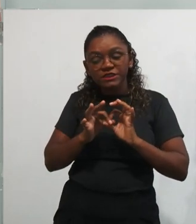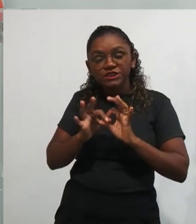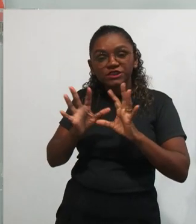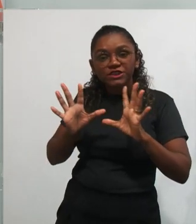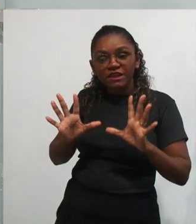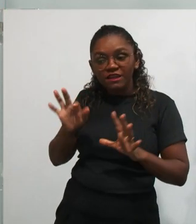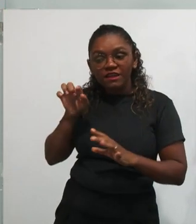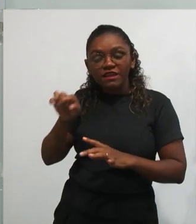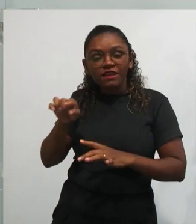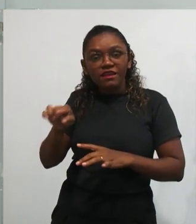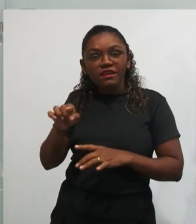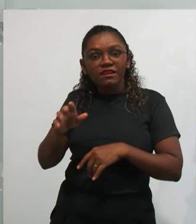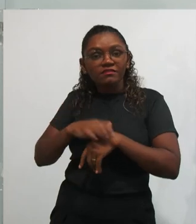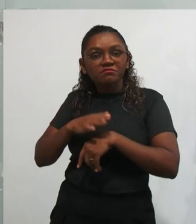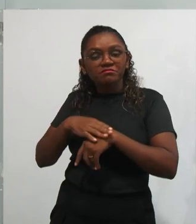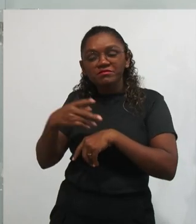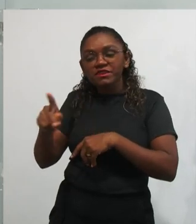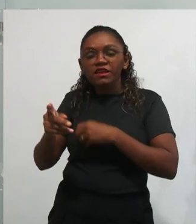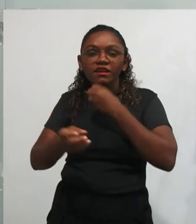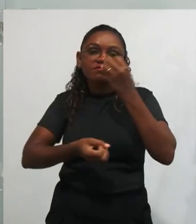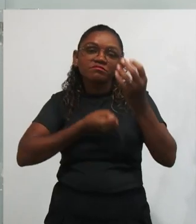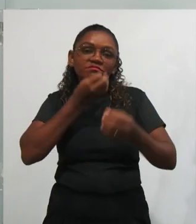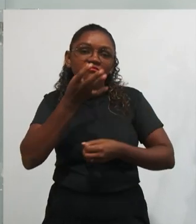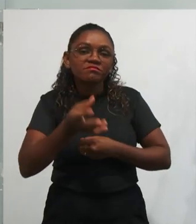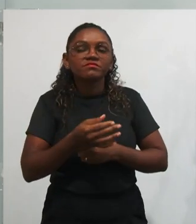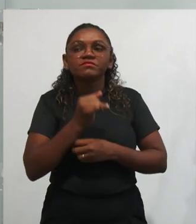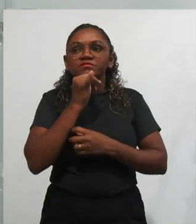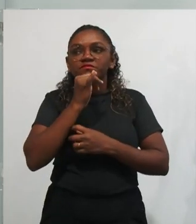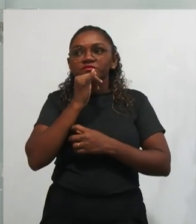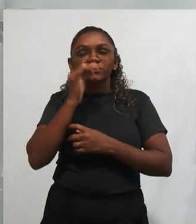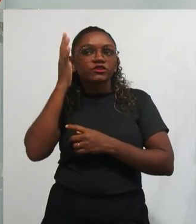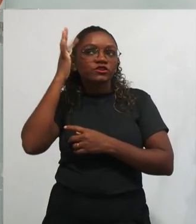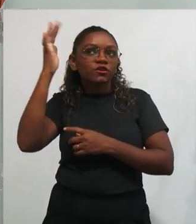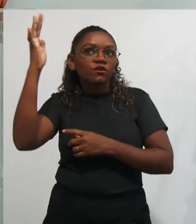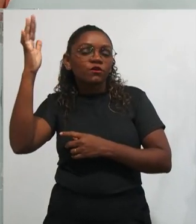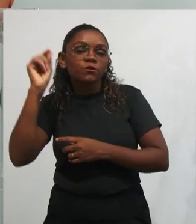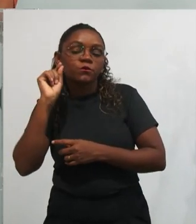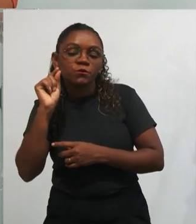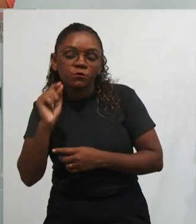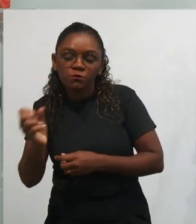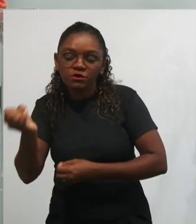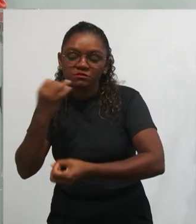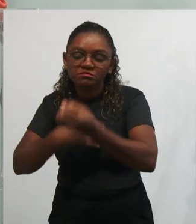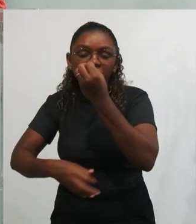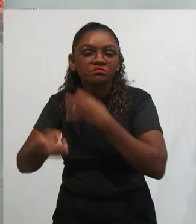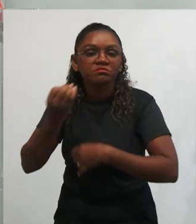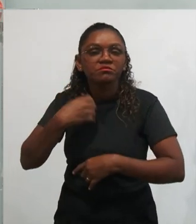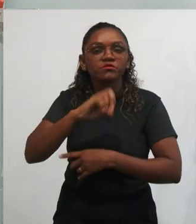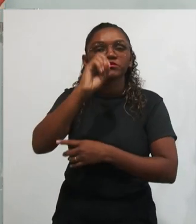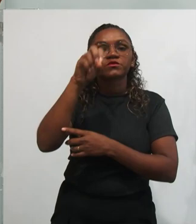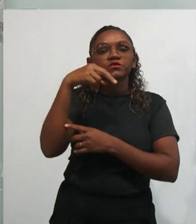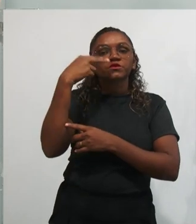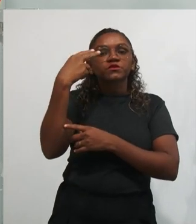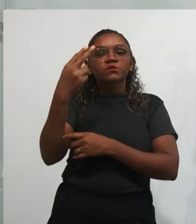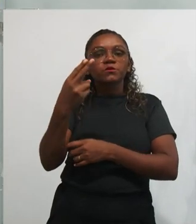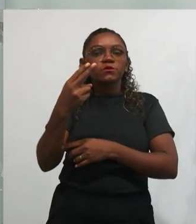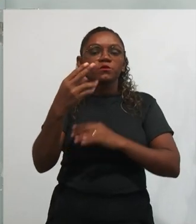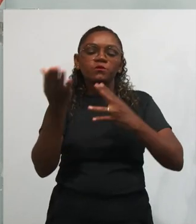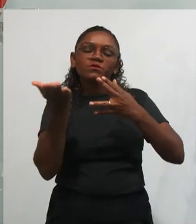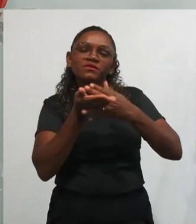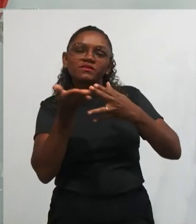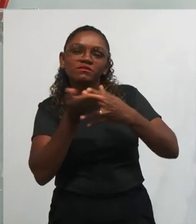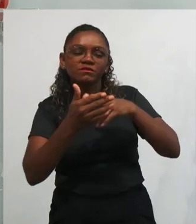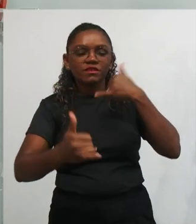dele contar contou um sonho contou o que passou no Recreio Observe que na hora que ele está recontando um fato a os